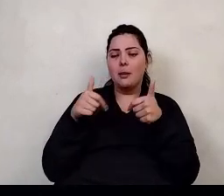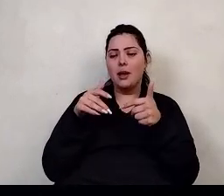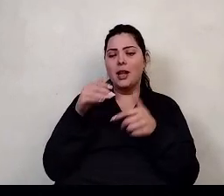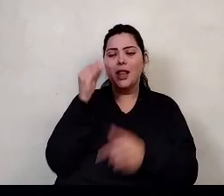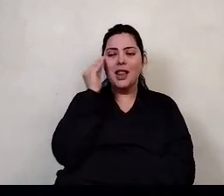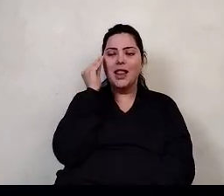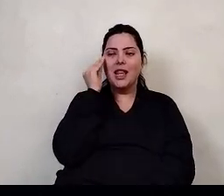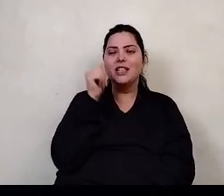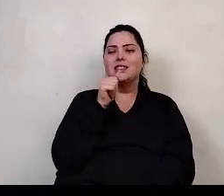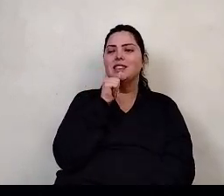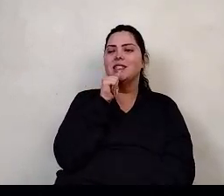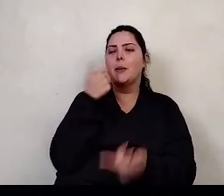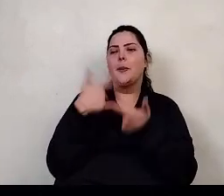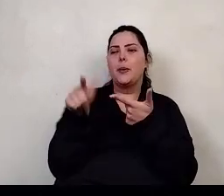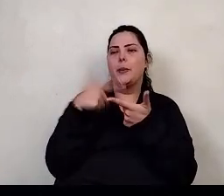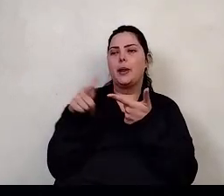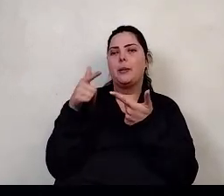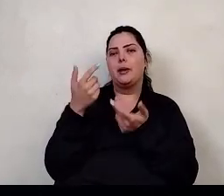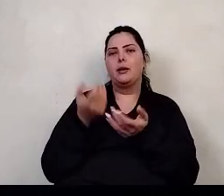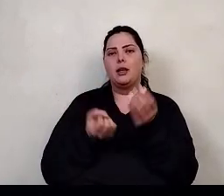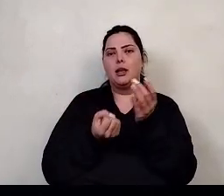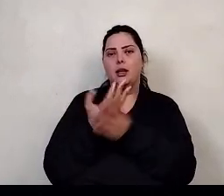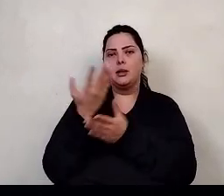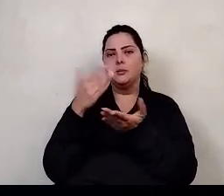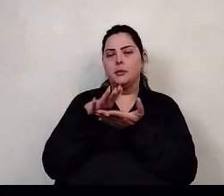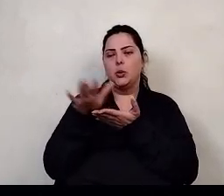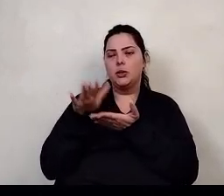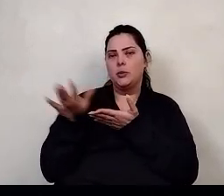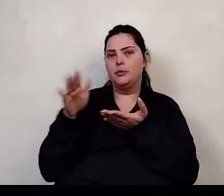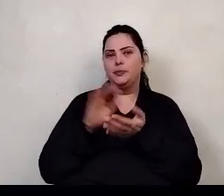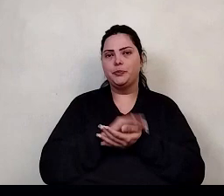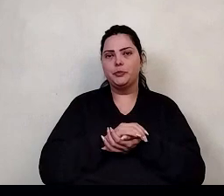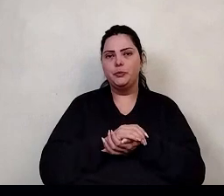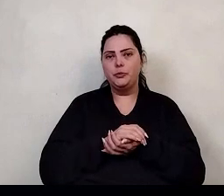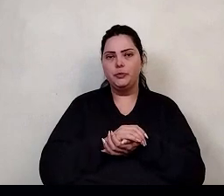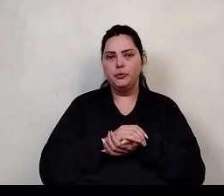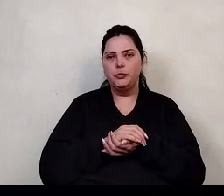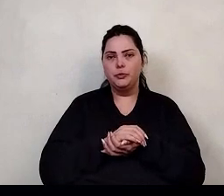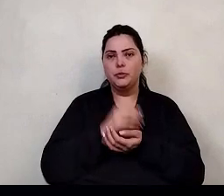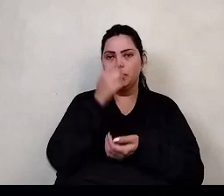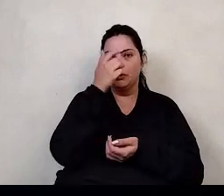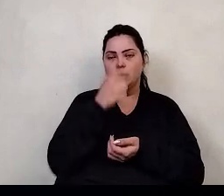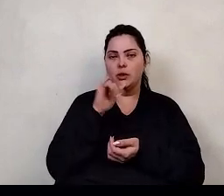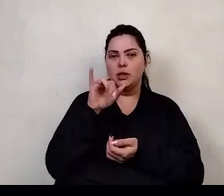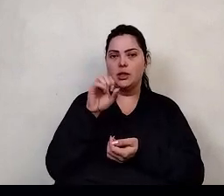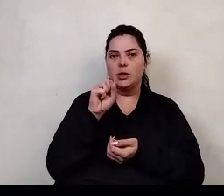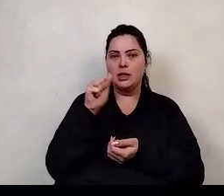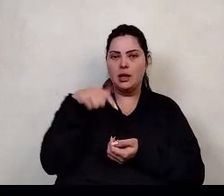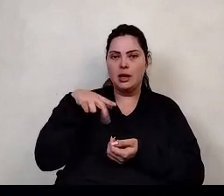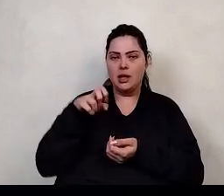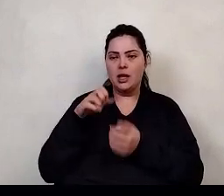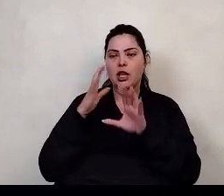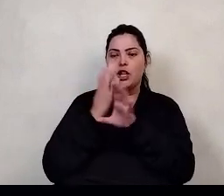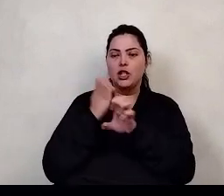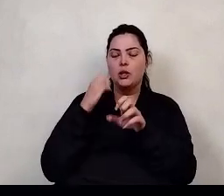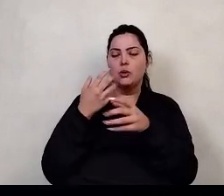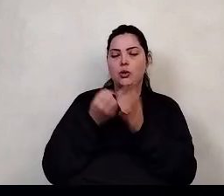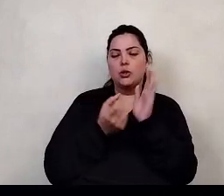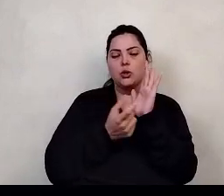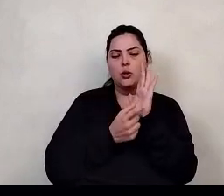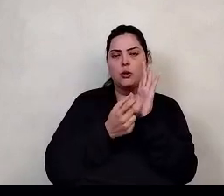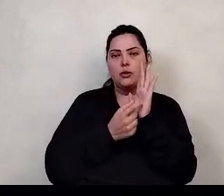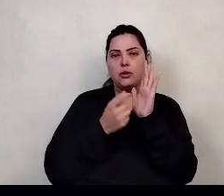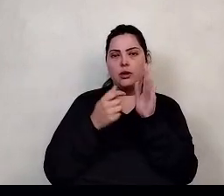tem problemas em produção, certo? Bom, eu sou Isaac Felisberto de Souza, eu sou engenheiro de software. Eu